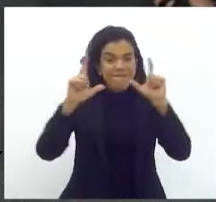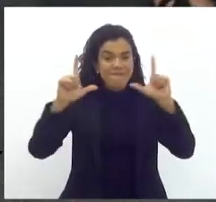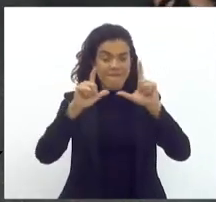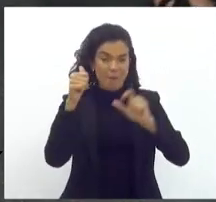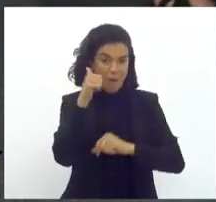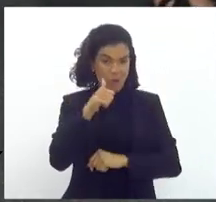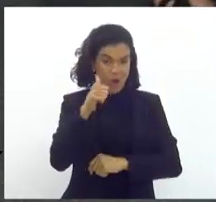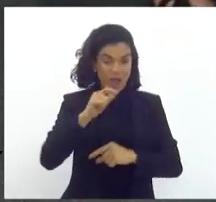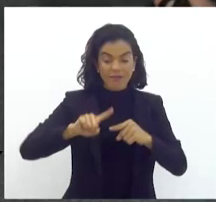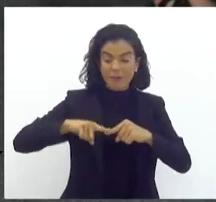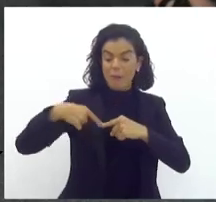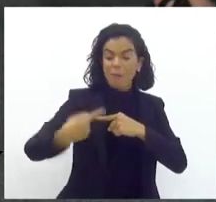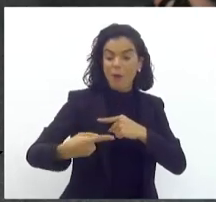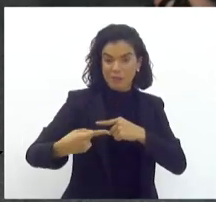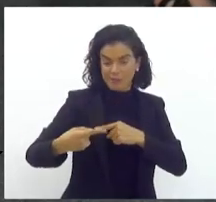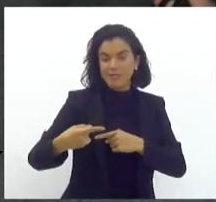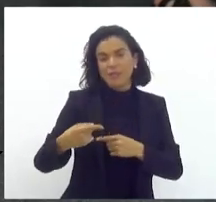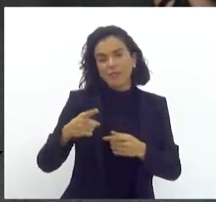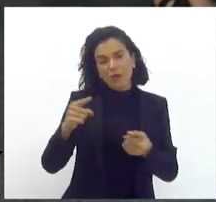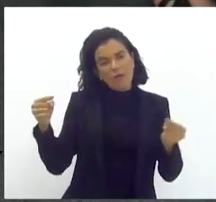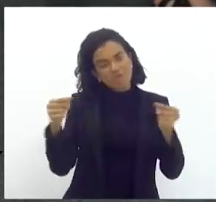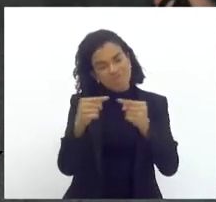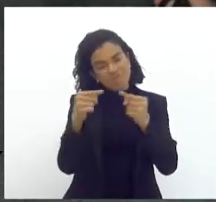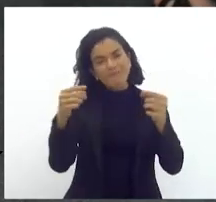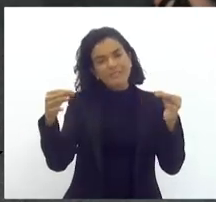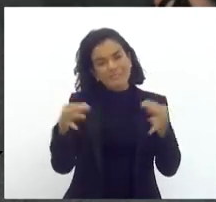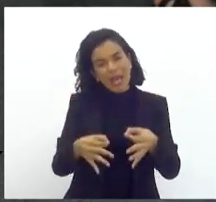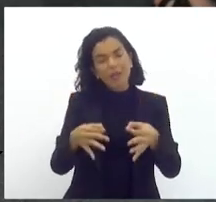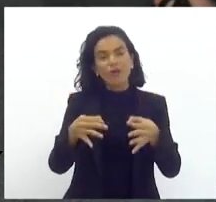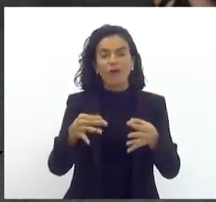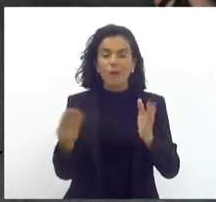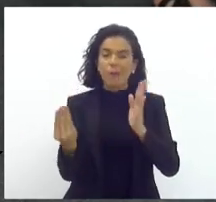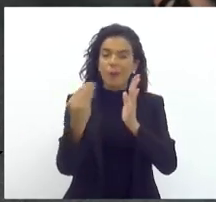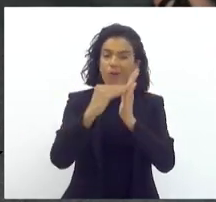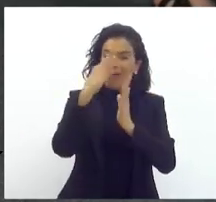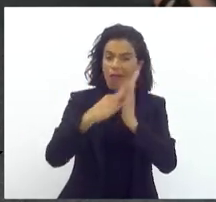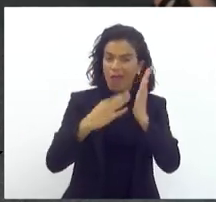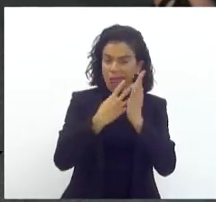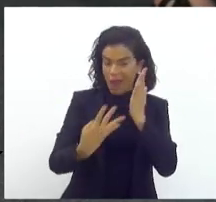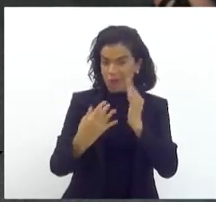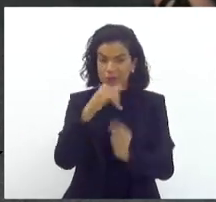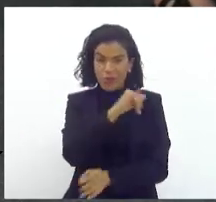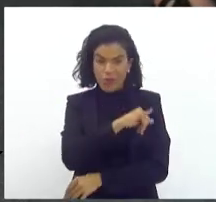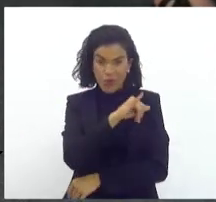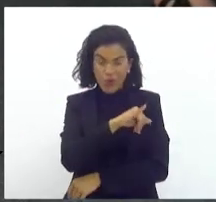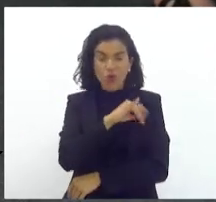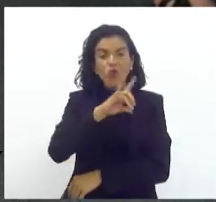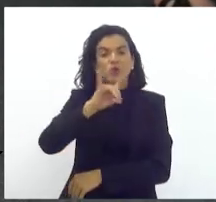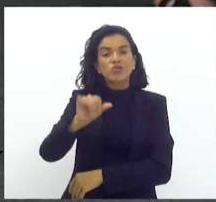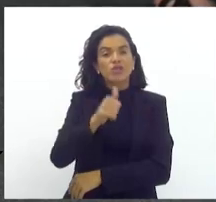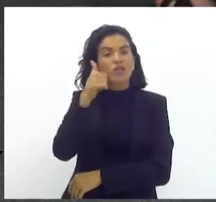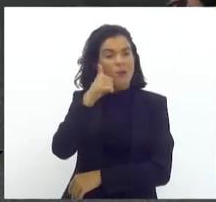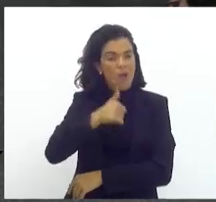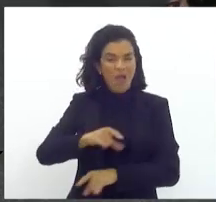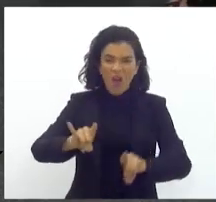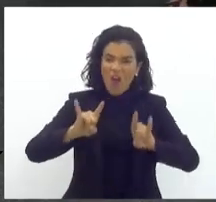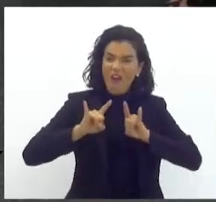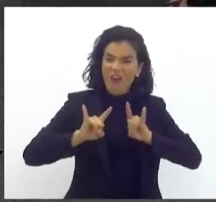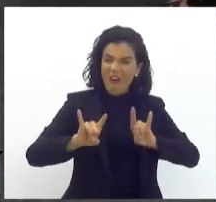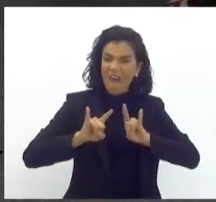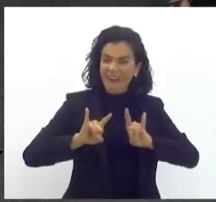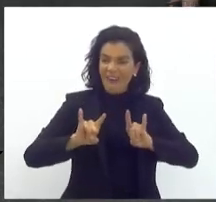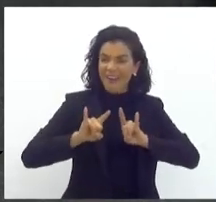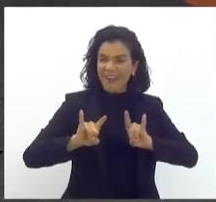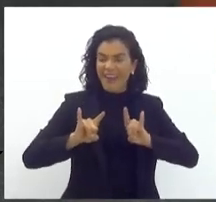e pós geração então é muito adequado a gente colocar no calendário estadual do Rio de Janeiro o dia das mulheres rockeiras